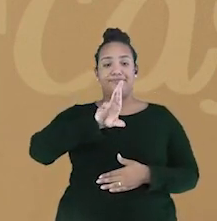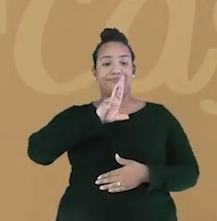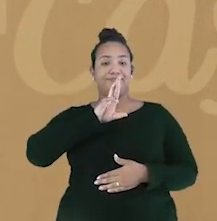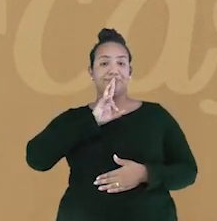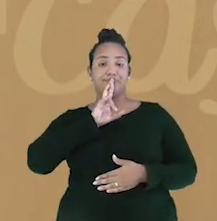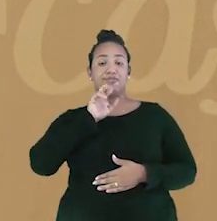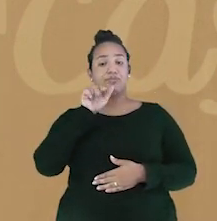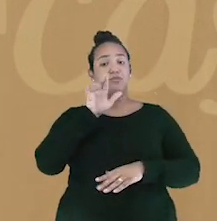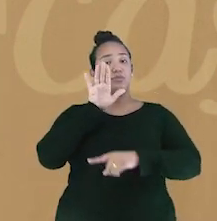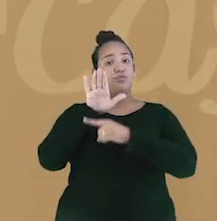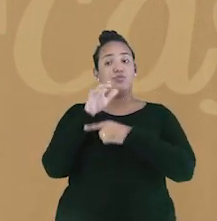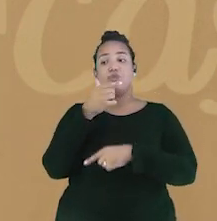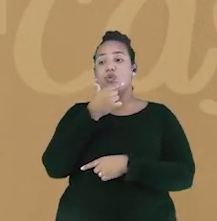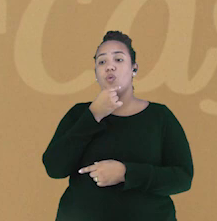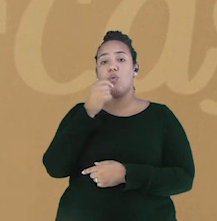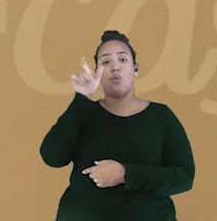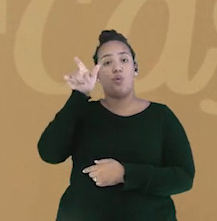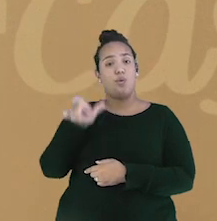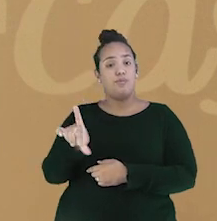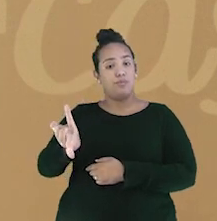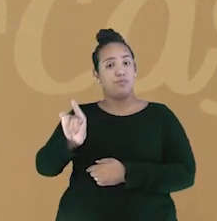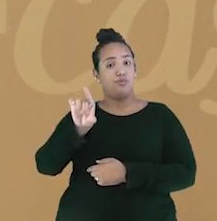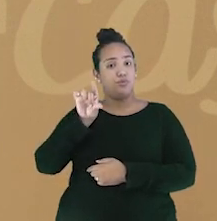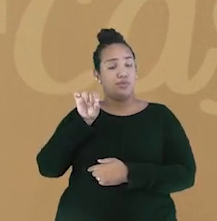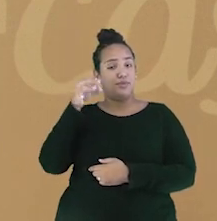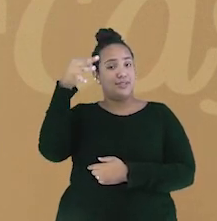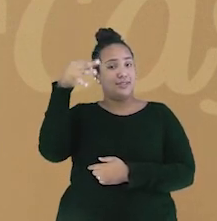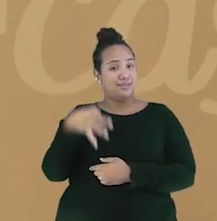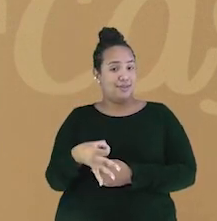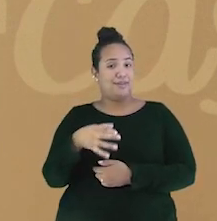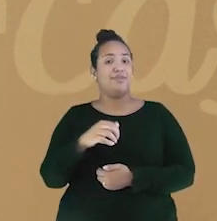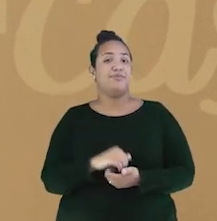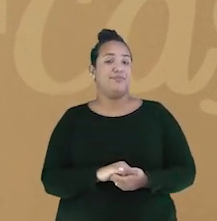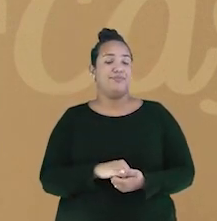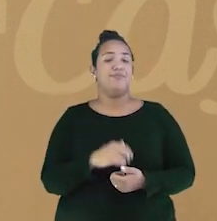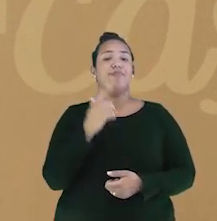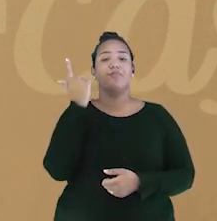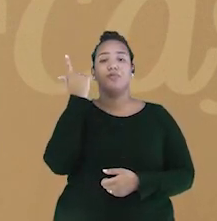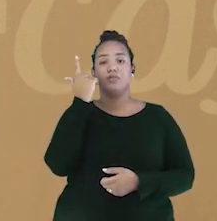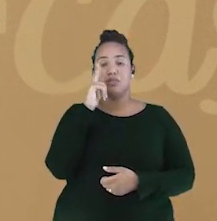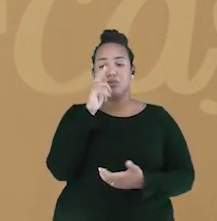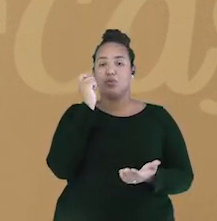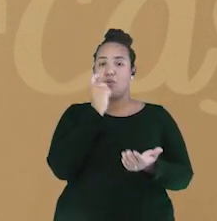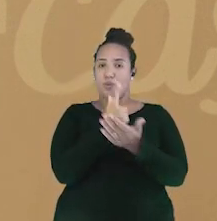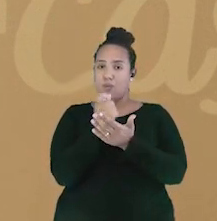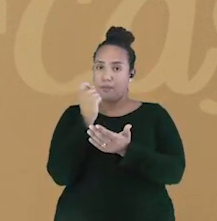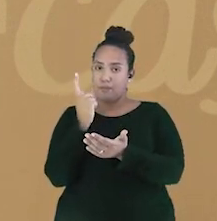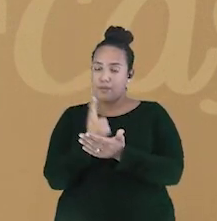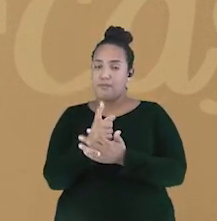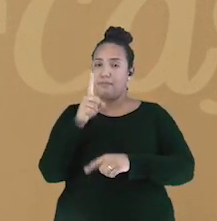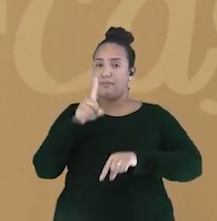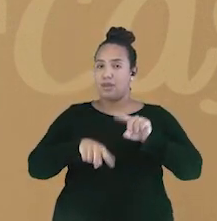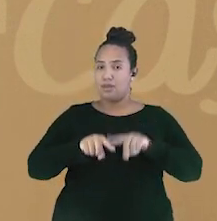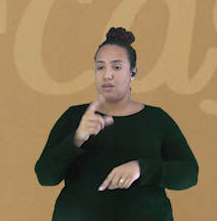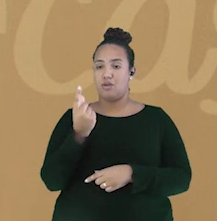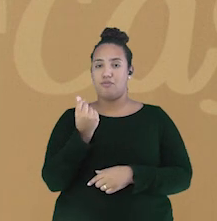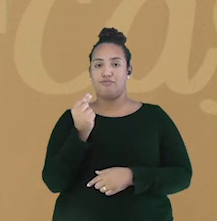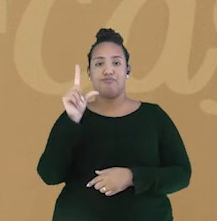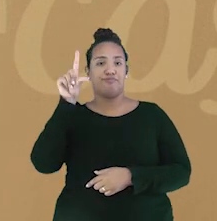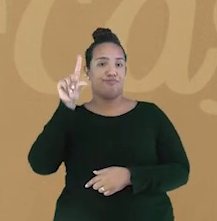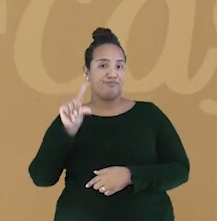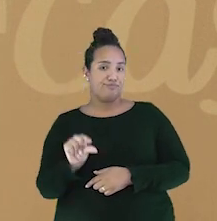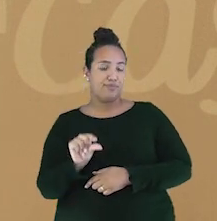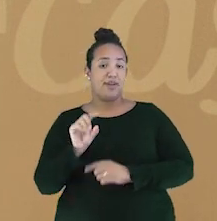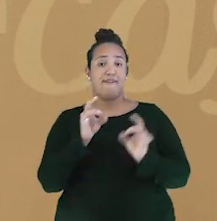ajudou o Tiago a tomar a decisão certa ele vai comprar os produtos de menor valor e ao vender ele terá um lucro